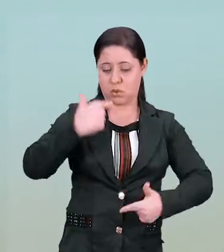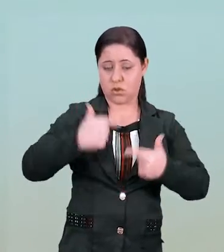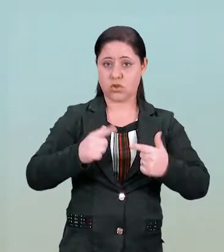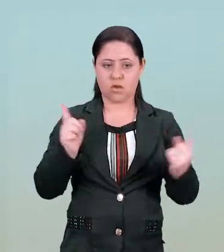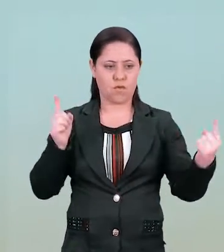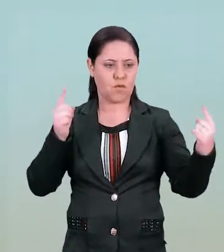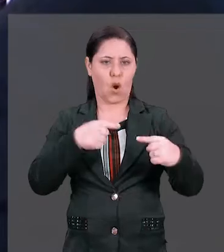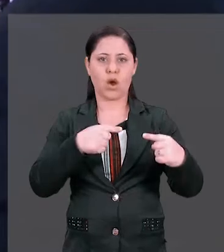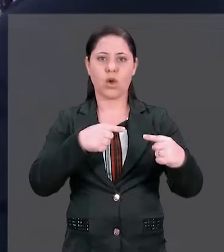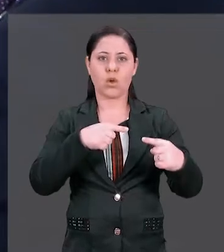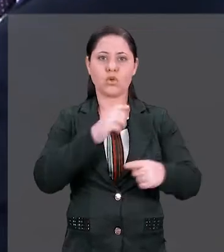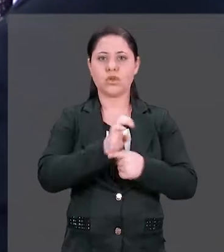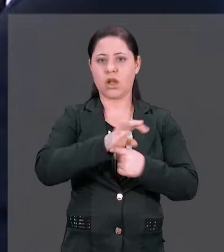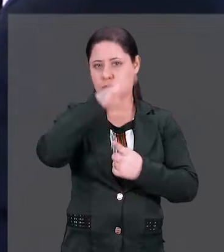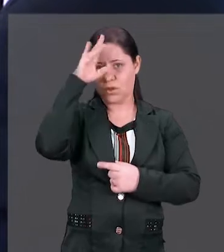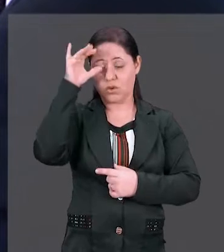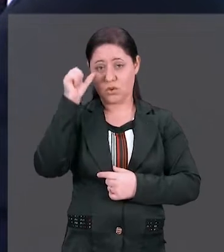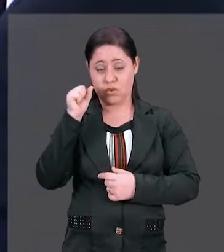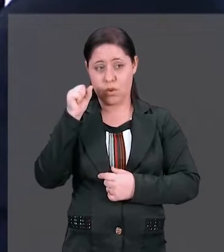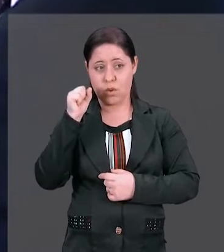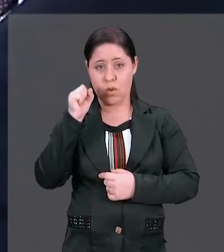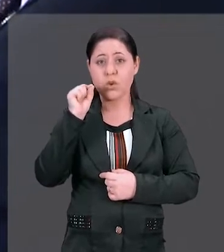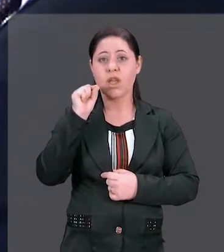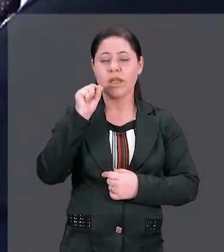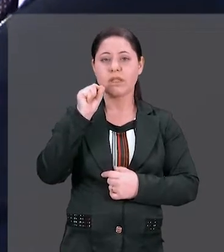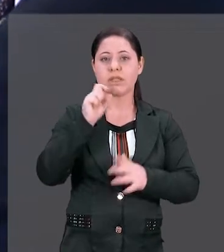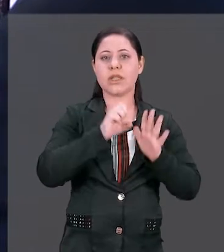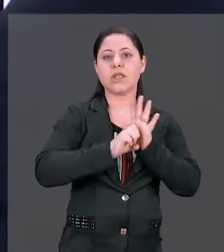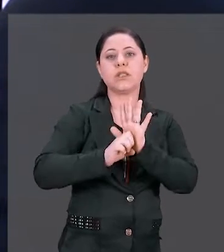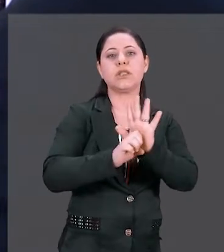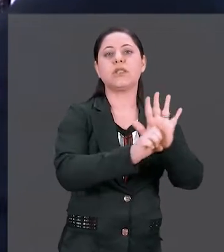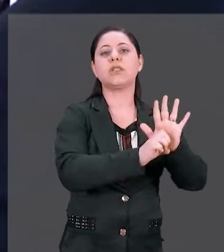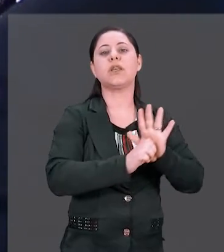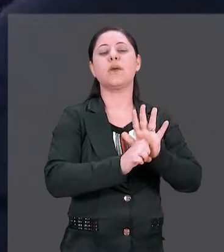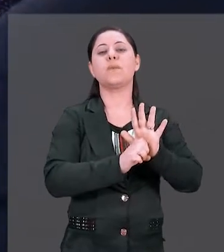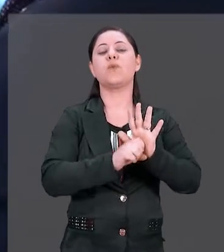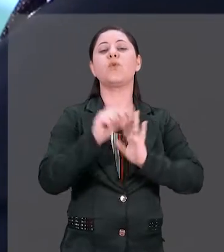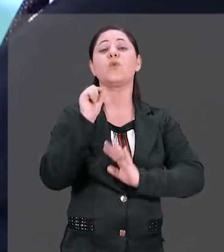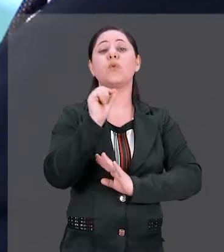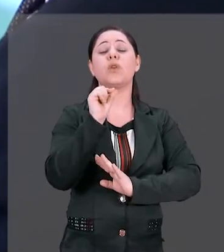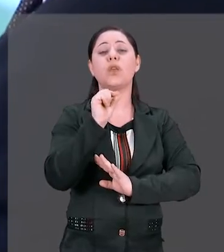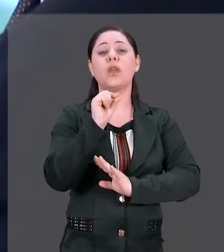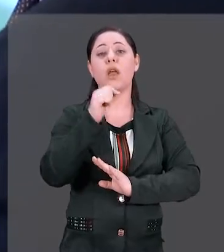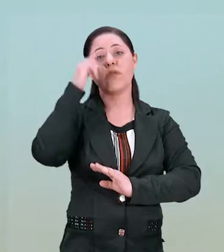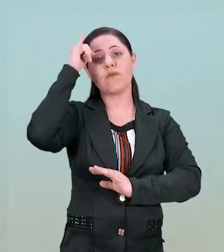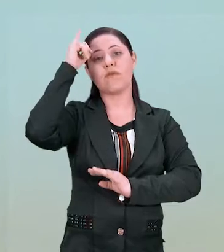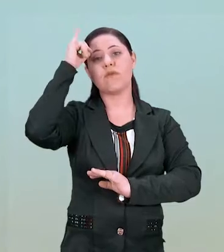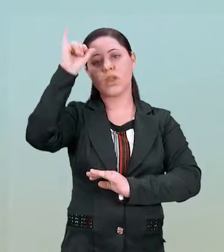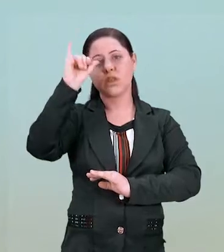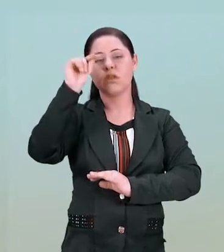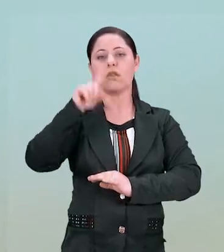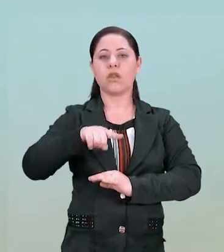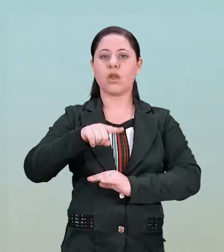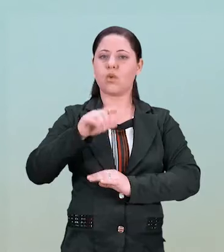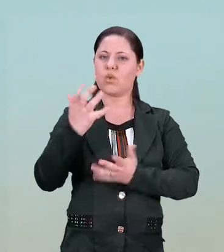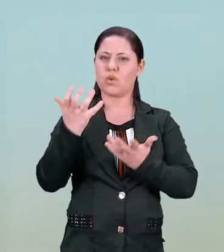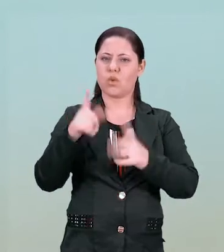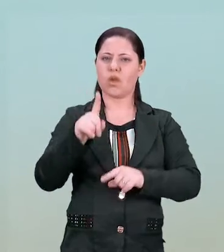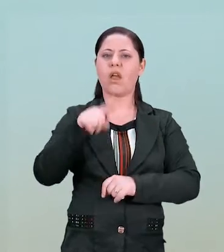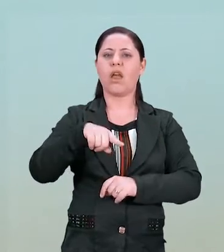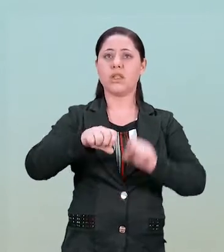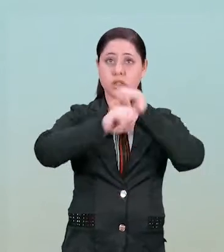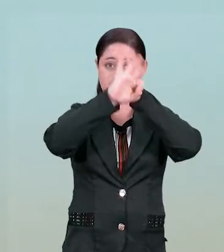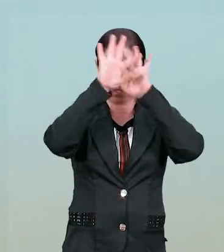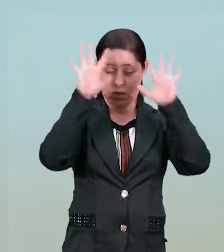Mato Grosso do Sul seja um exemplo de repressão, mas principalmente de prevenção. O que nós não queremos é não